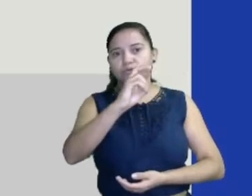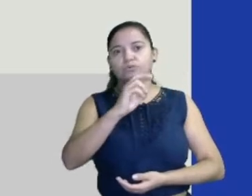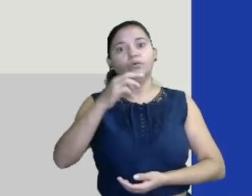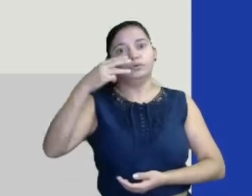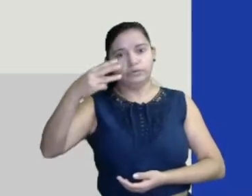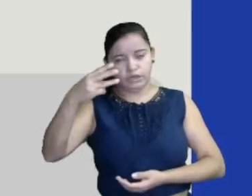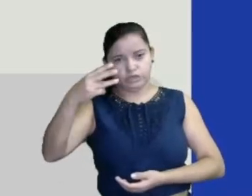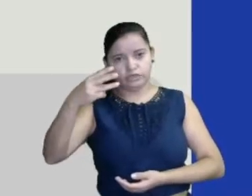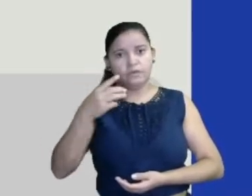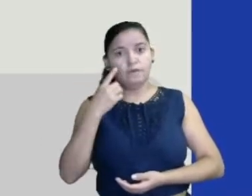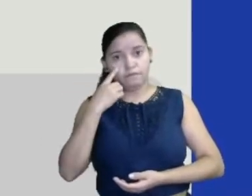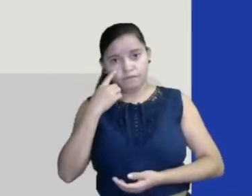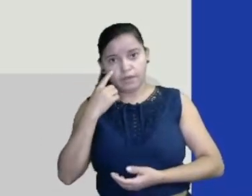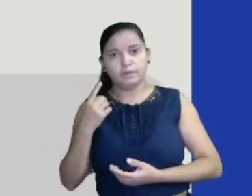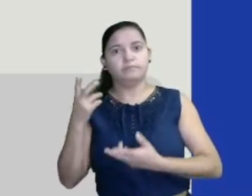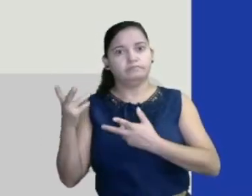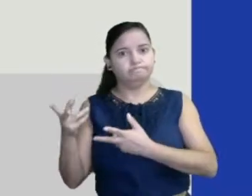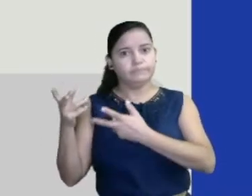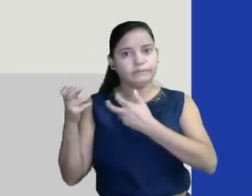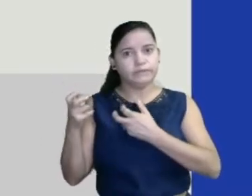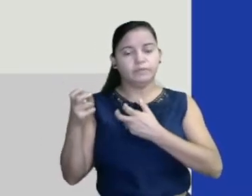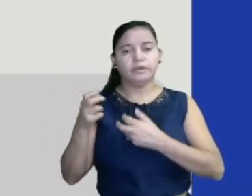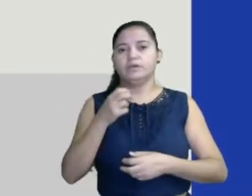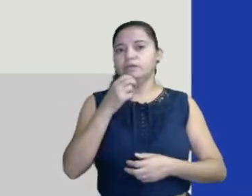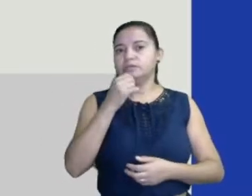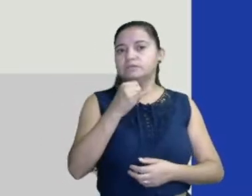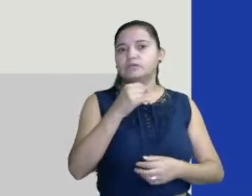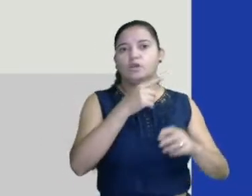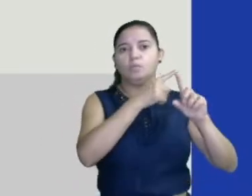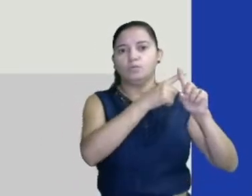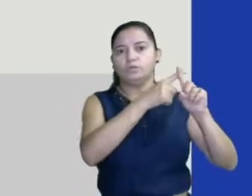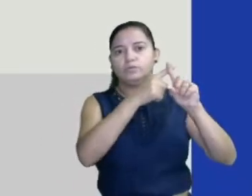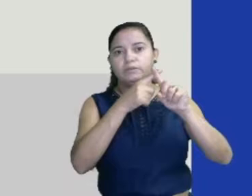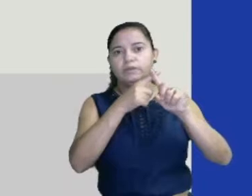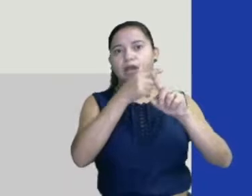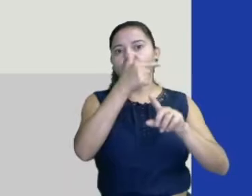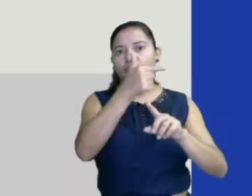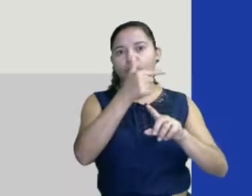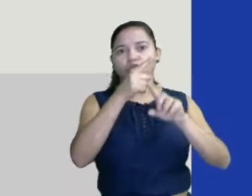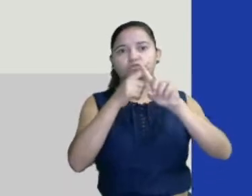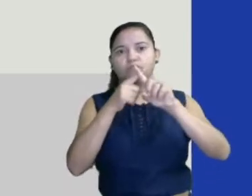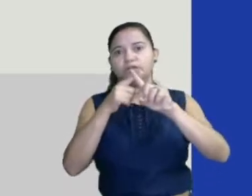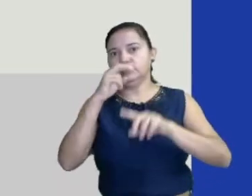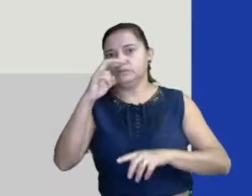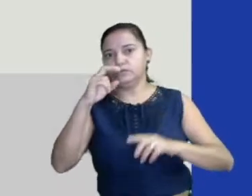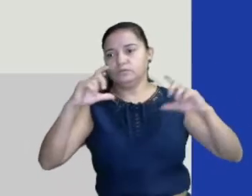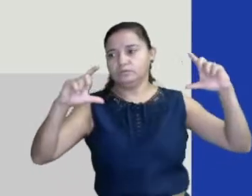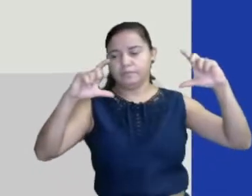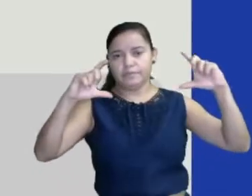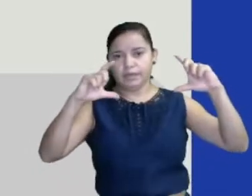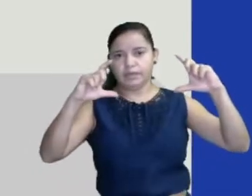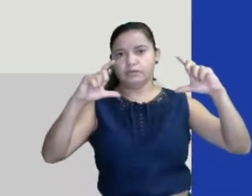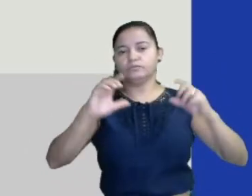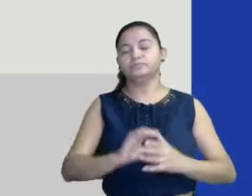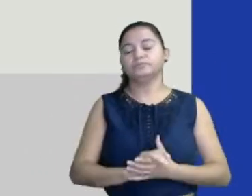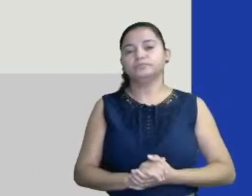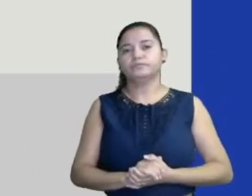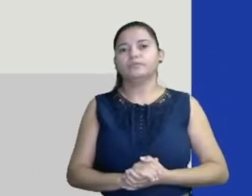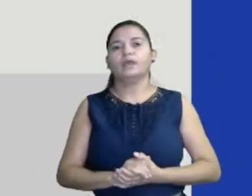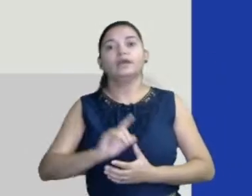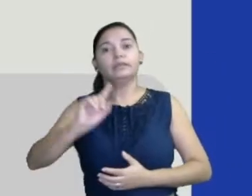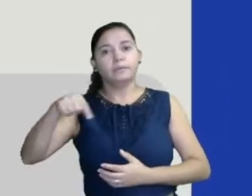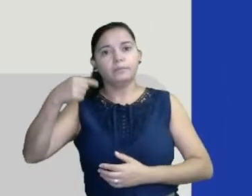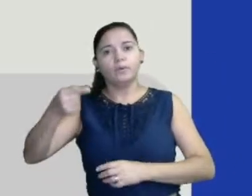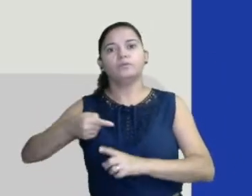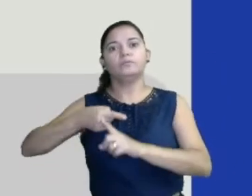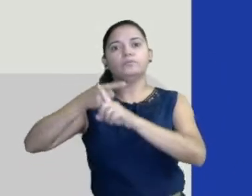5 e o três quando eu multiplico é 2 x 5 tá entre parênteses e depois multiplique